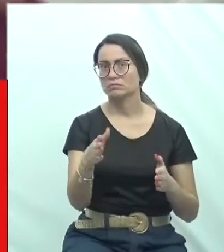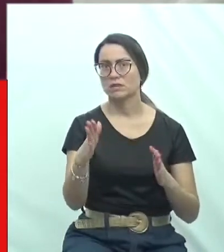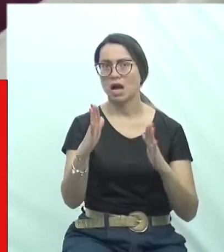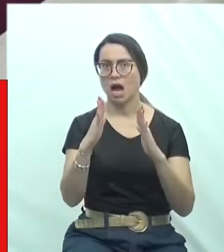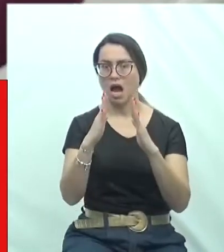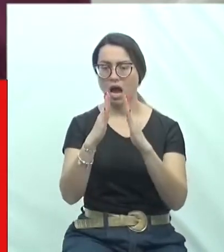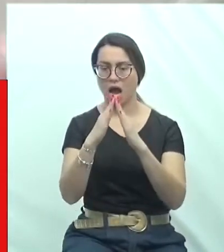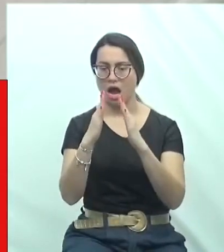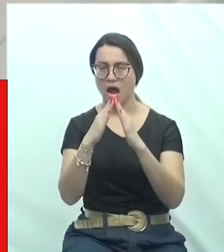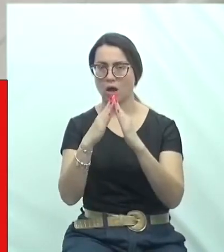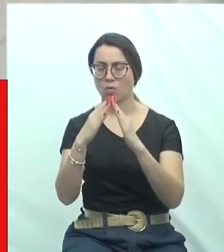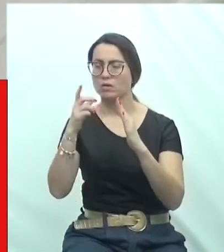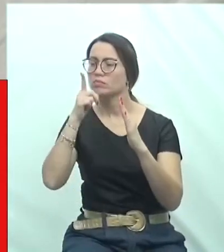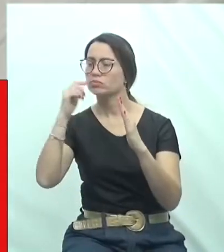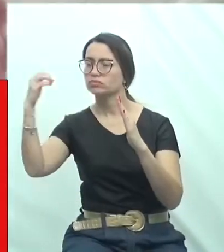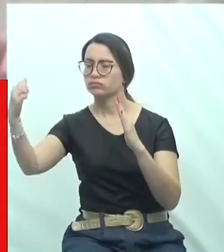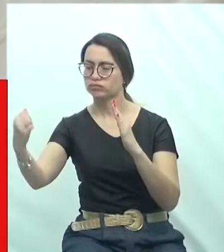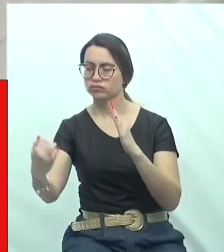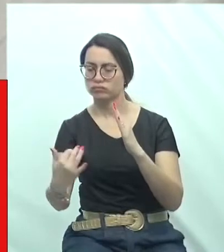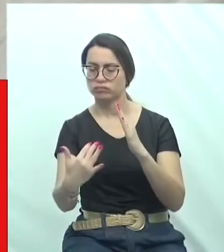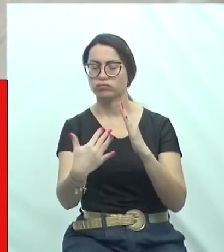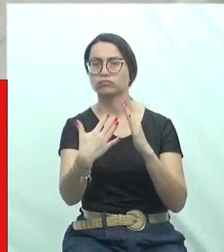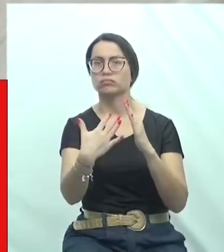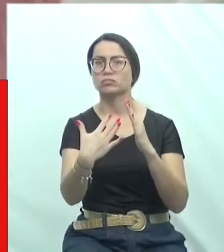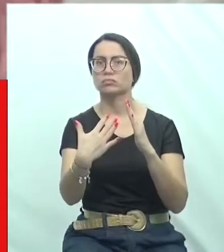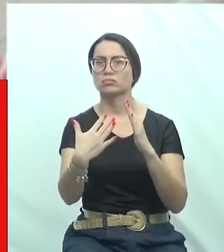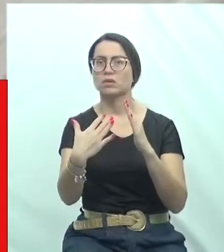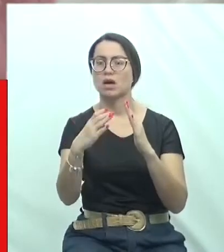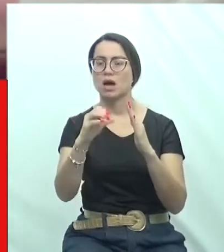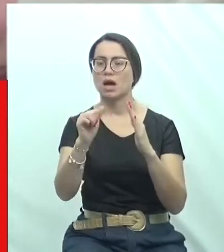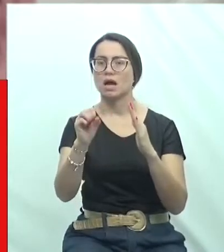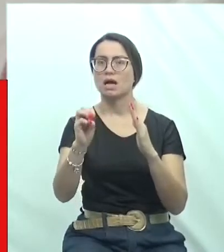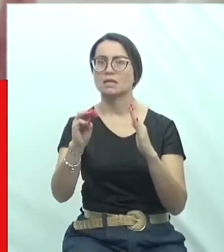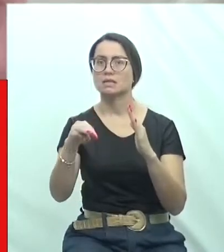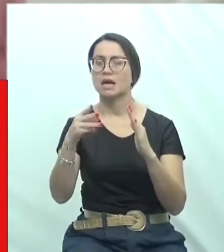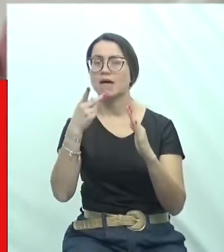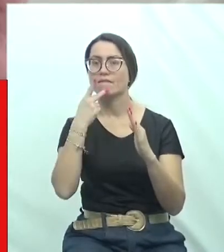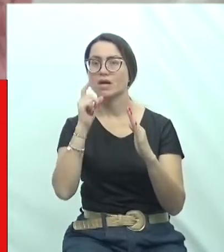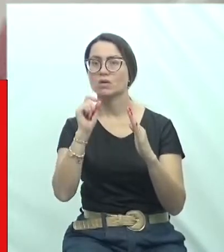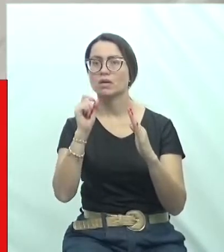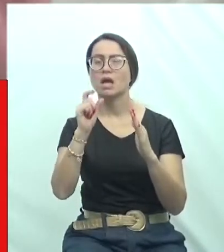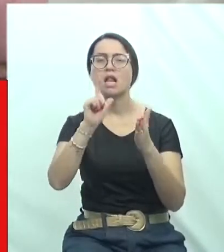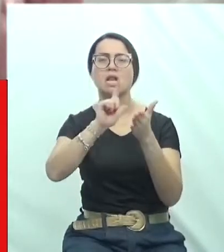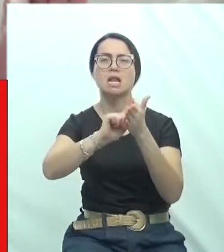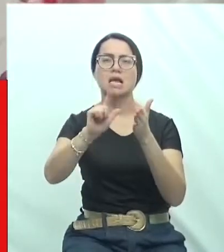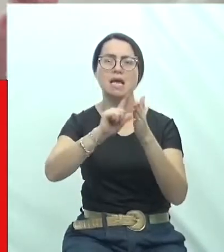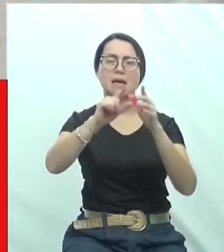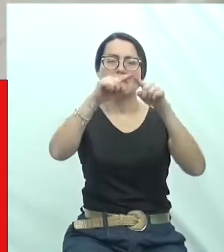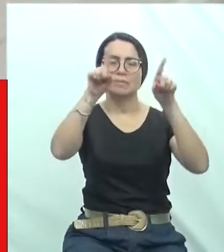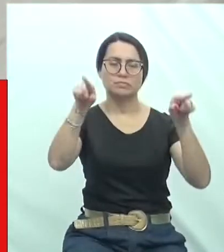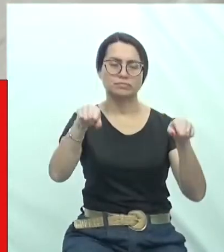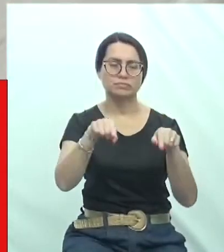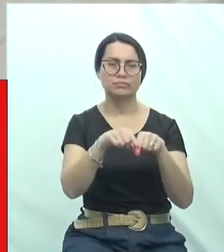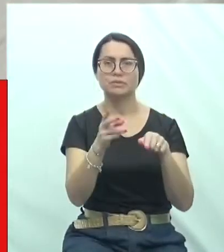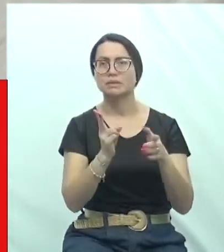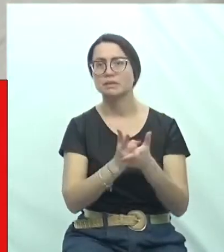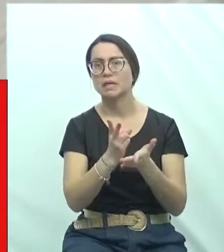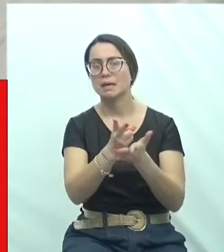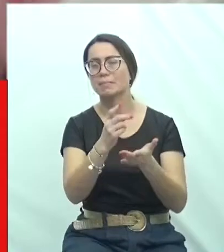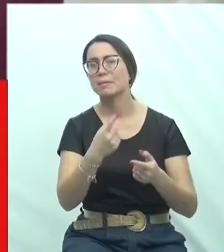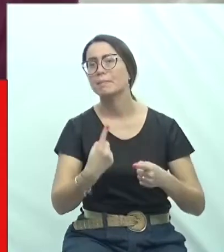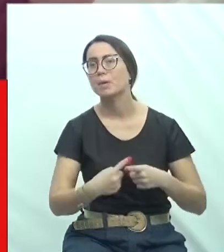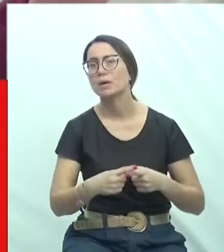residência e foi até sua caixa d'água, a Casan diz o seguinte: lave sua caixa d'água, limpe sua caixa d'água a cada 6 meses. Recomenda. Por